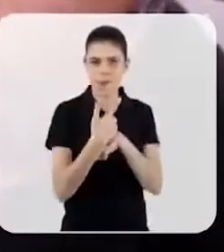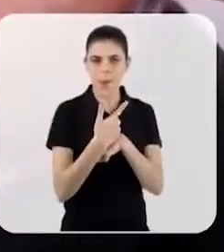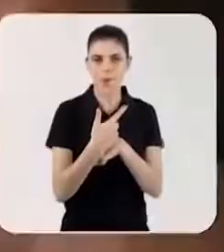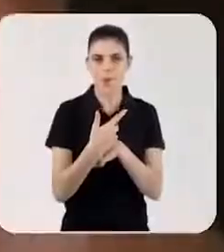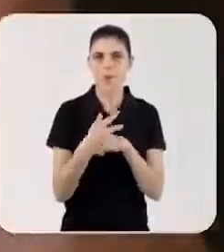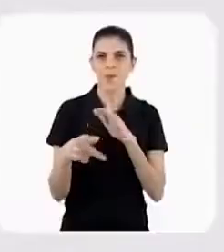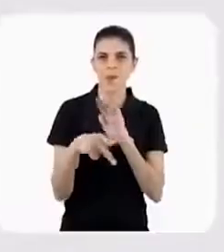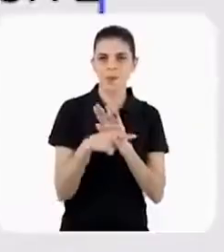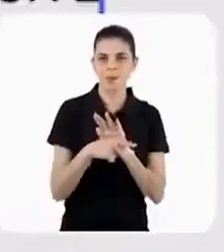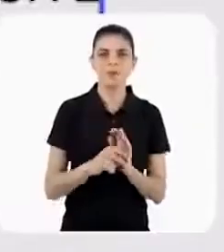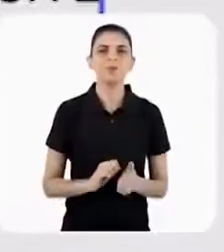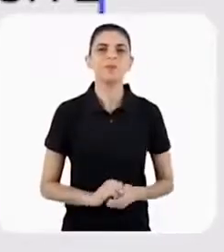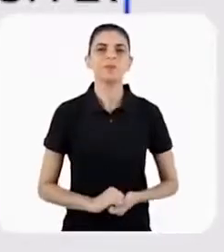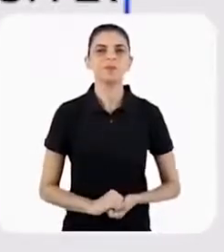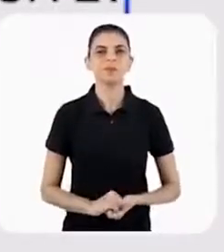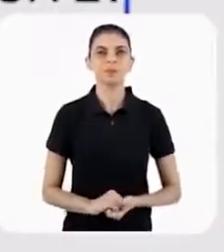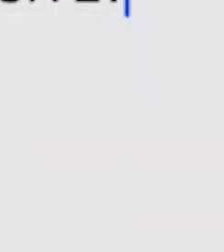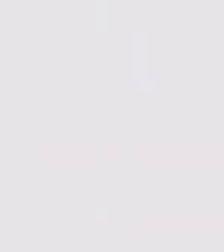termo de segurança.